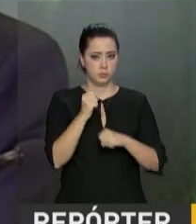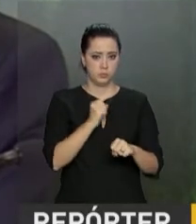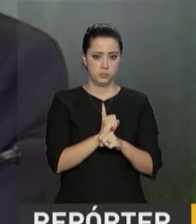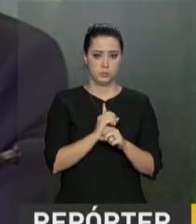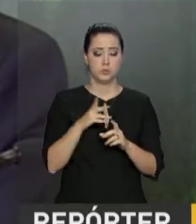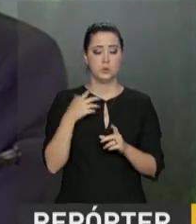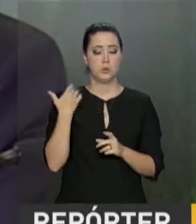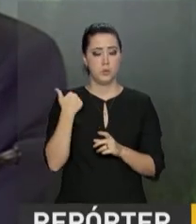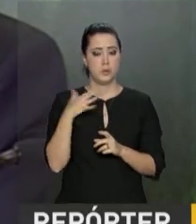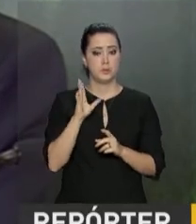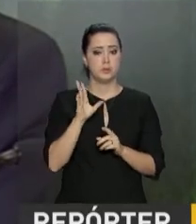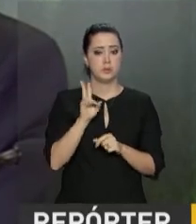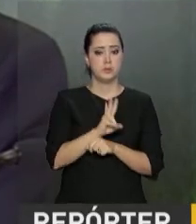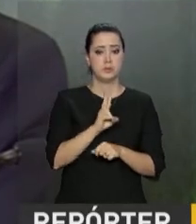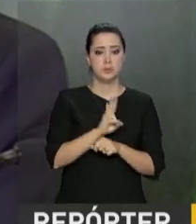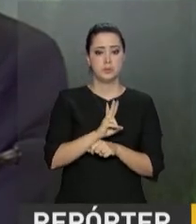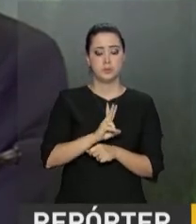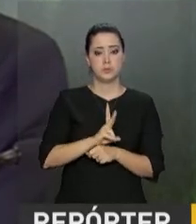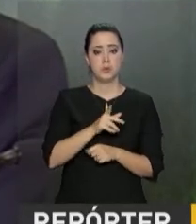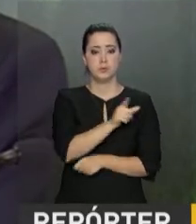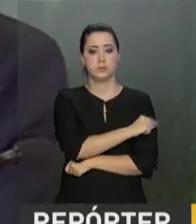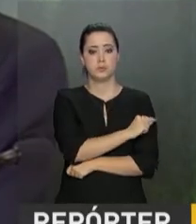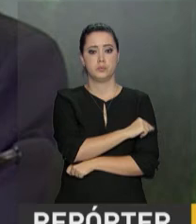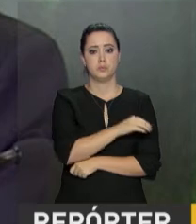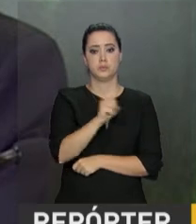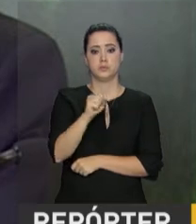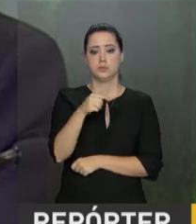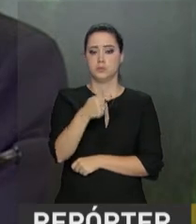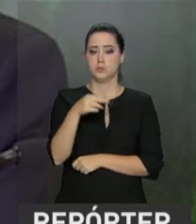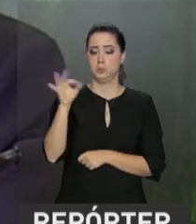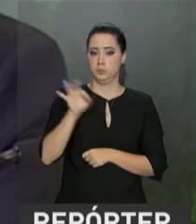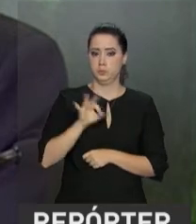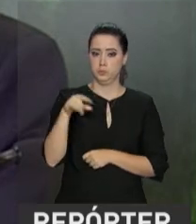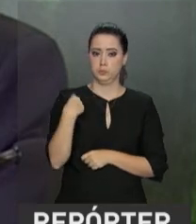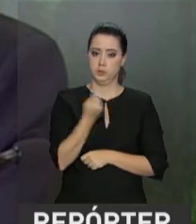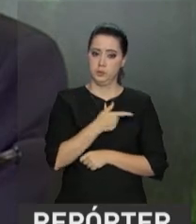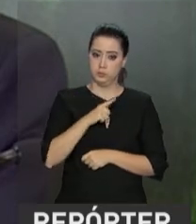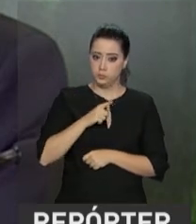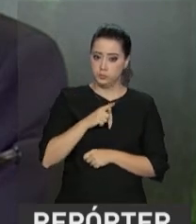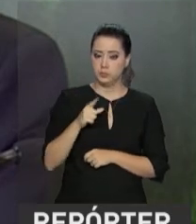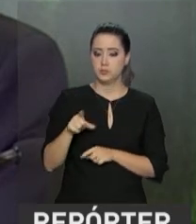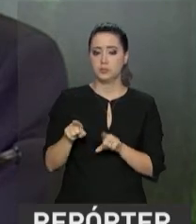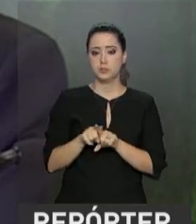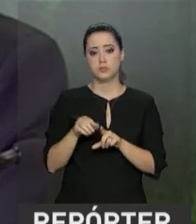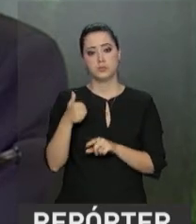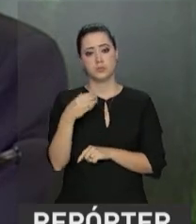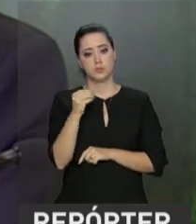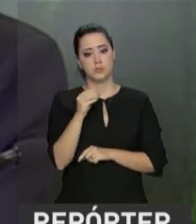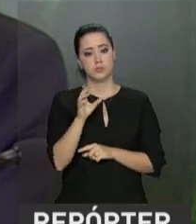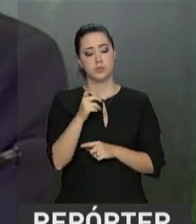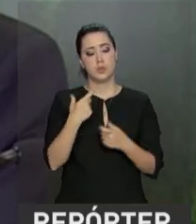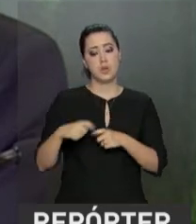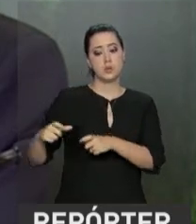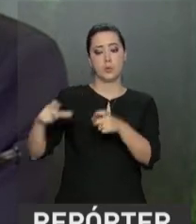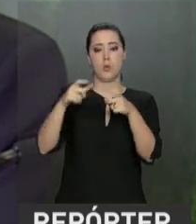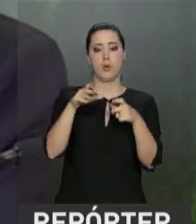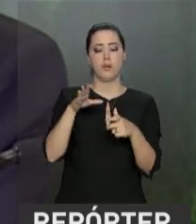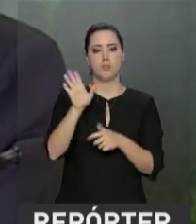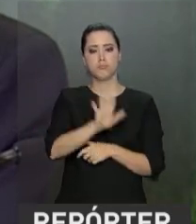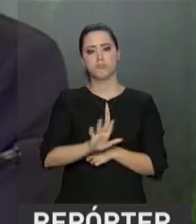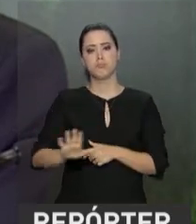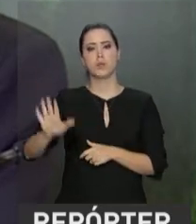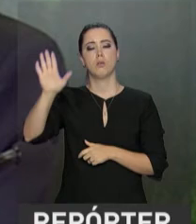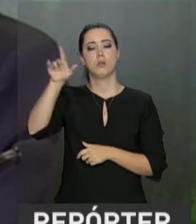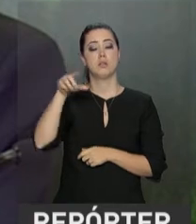de vacinação foi de 87% mas nós tivemos aí dez estados brasileiros ou